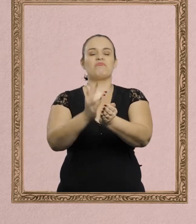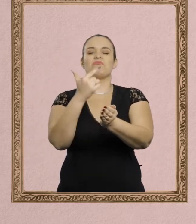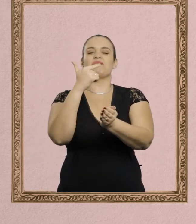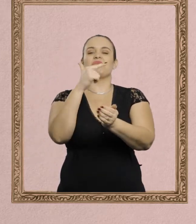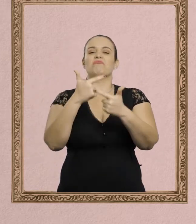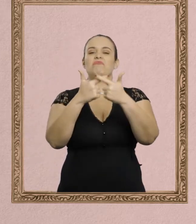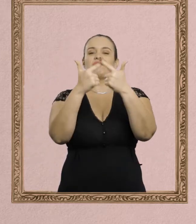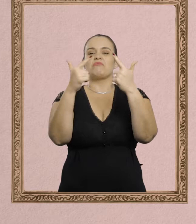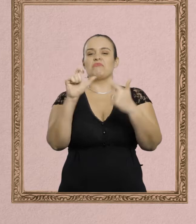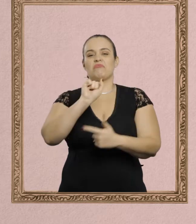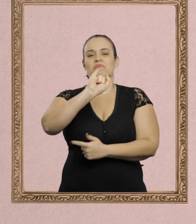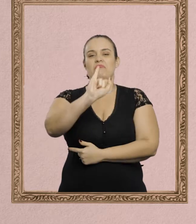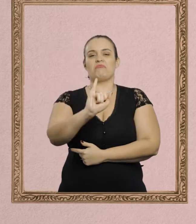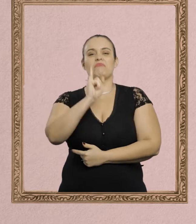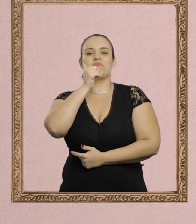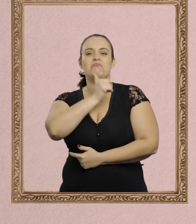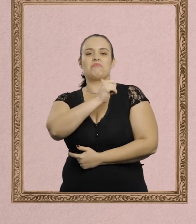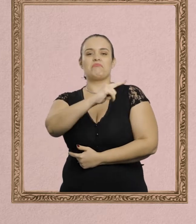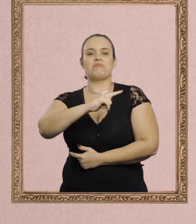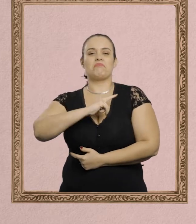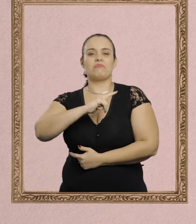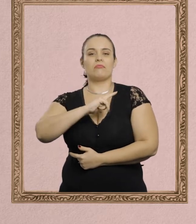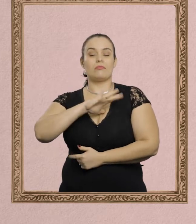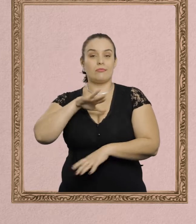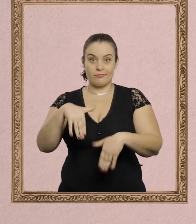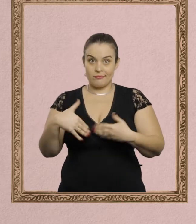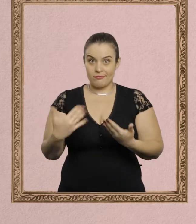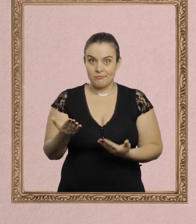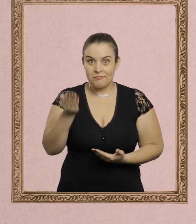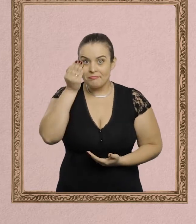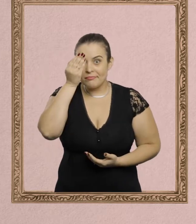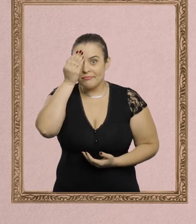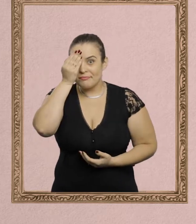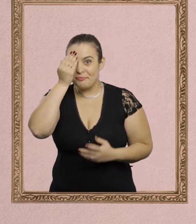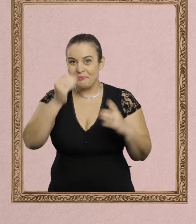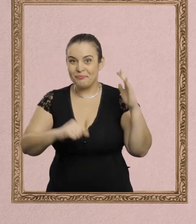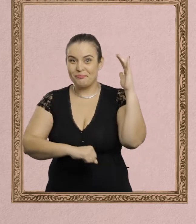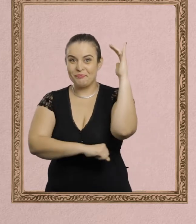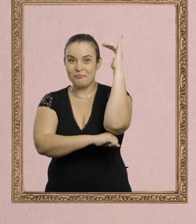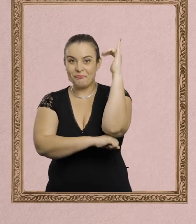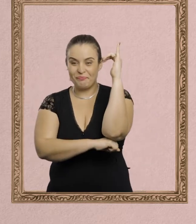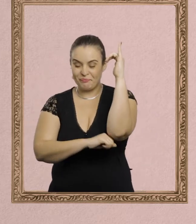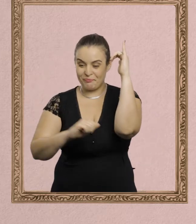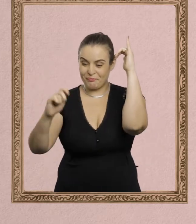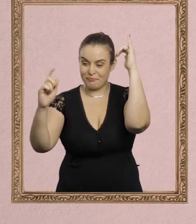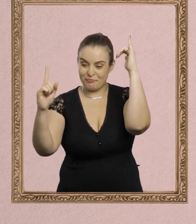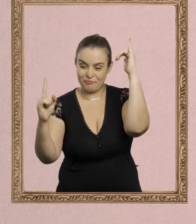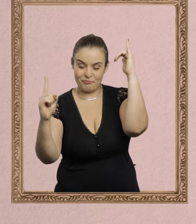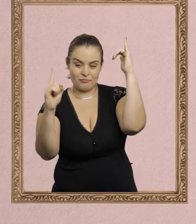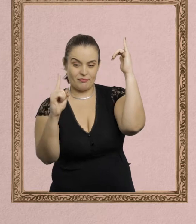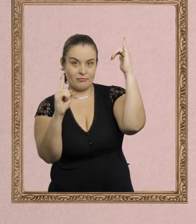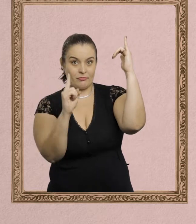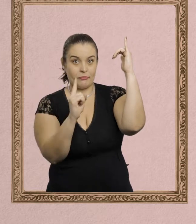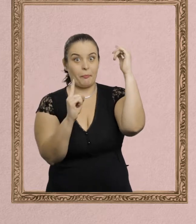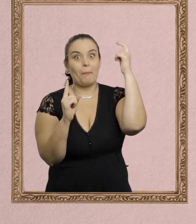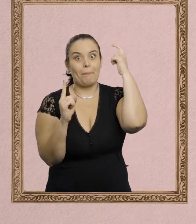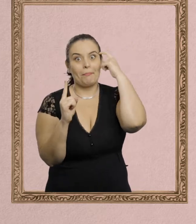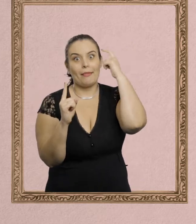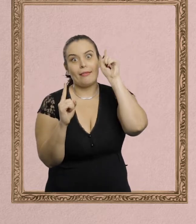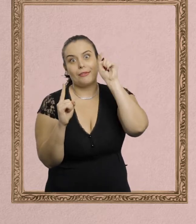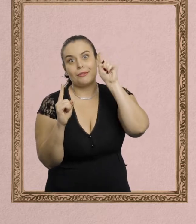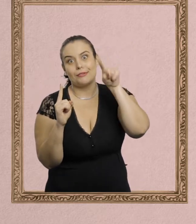pirata não tinha sorte com uma mulher a bordo. Então, um pirata foi pegar a menina que estava no mastro.